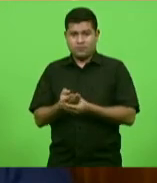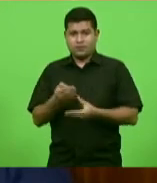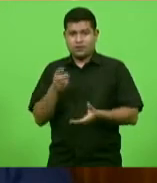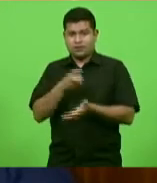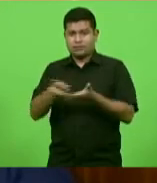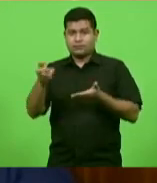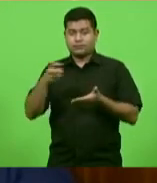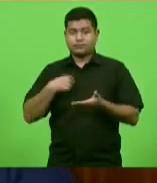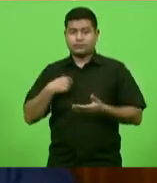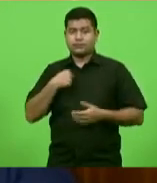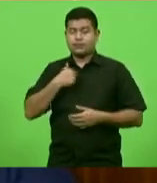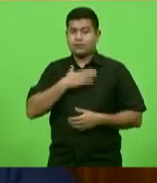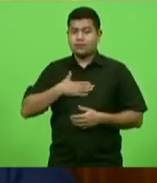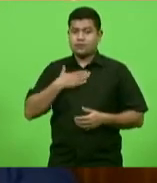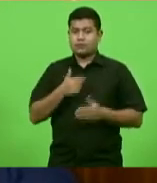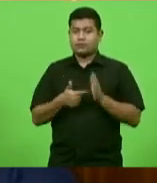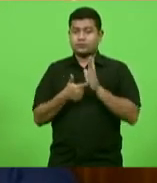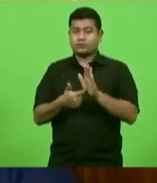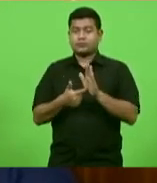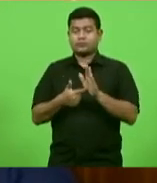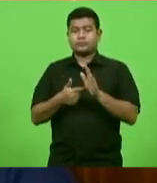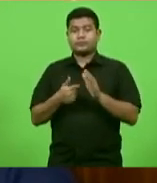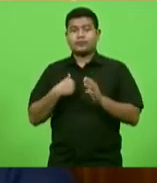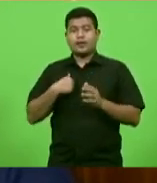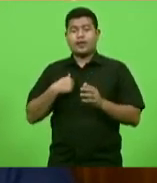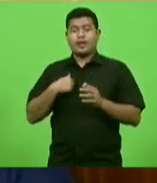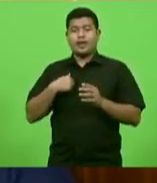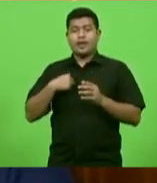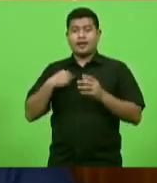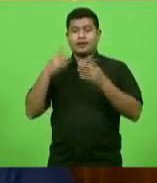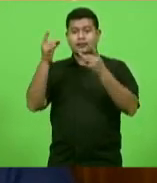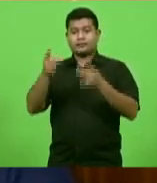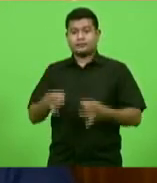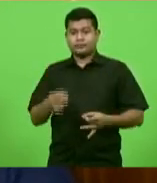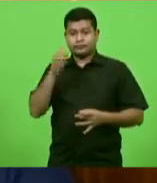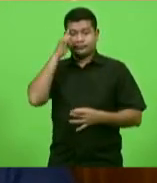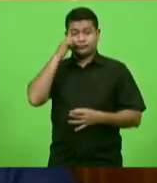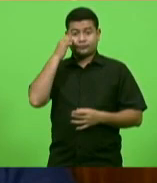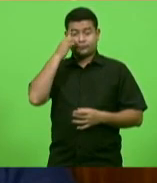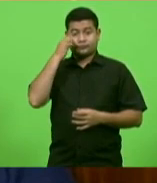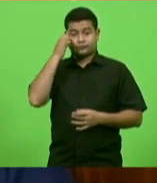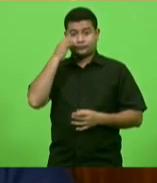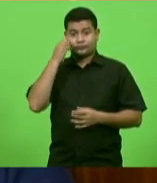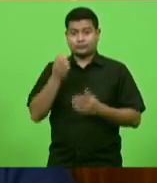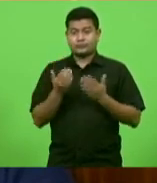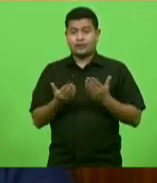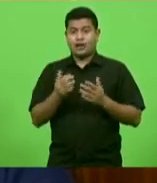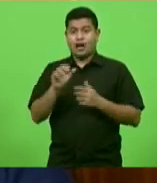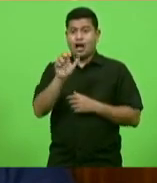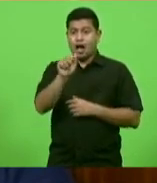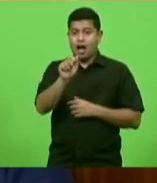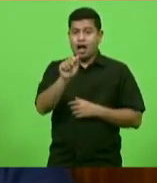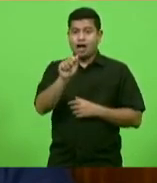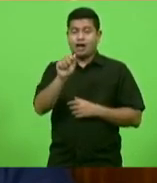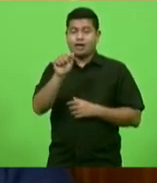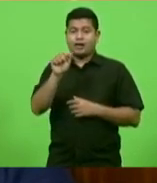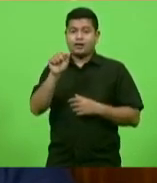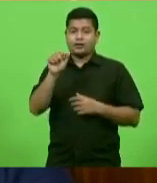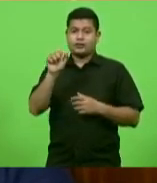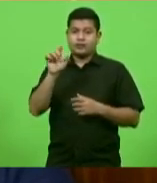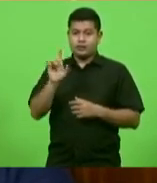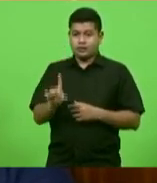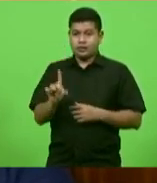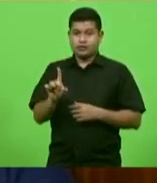impeachment, gostaria de trazer à luz especificamente os itens das acusações de letras A e D.